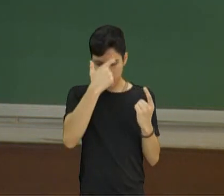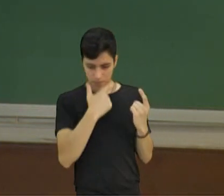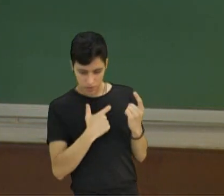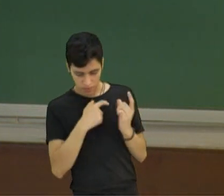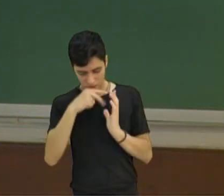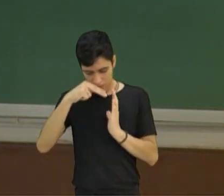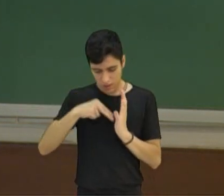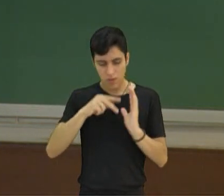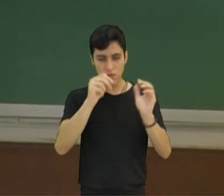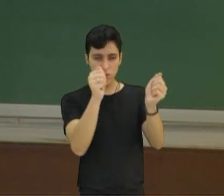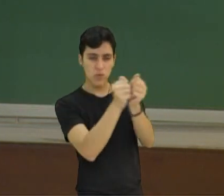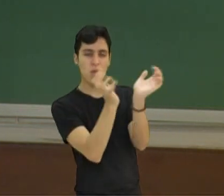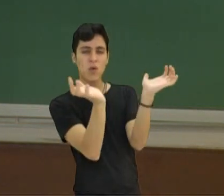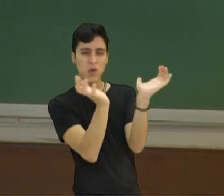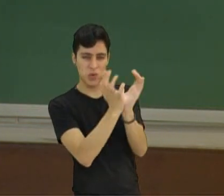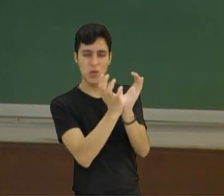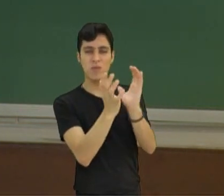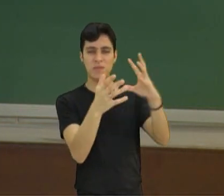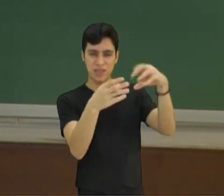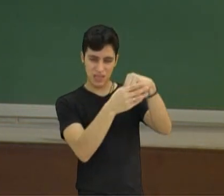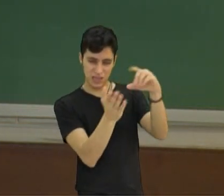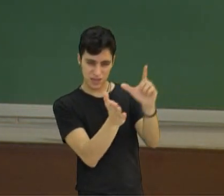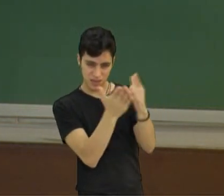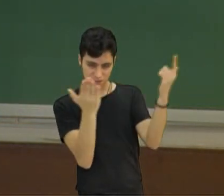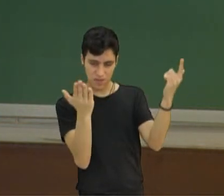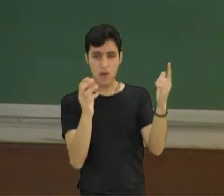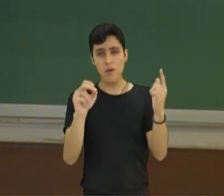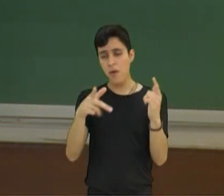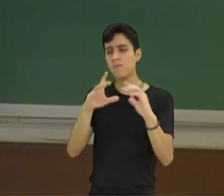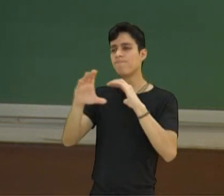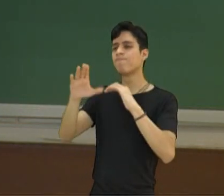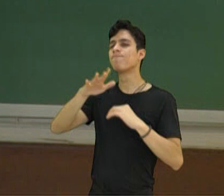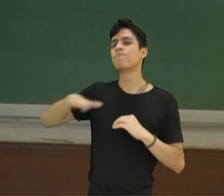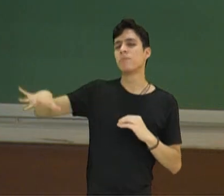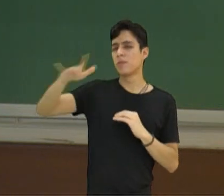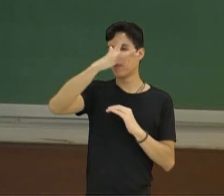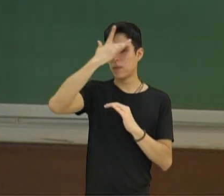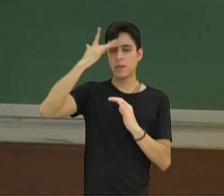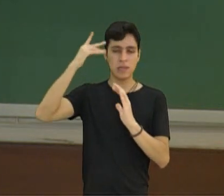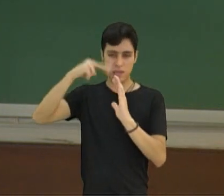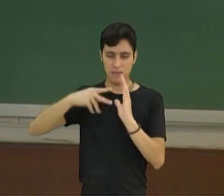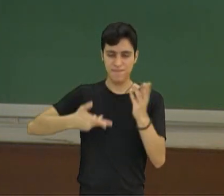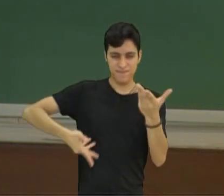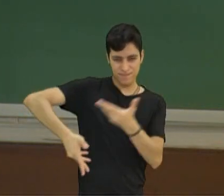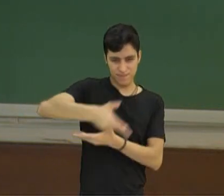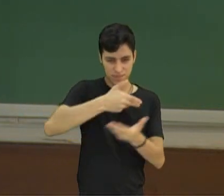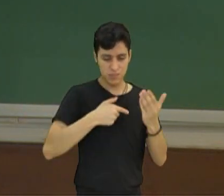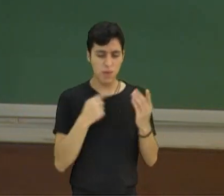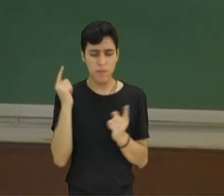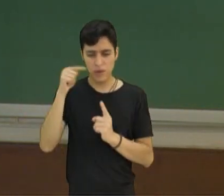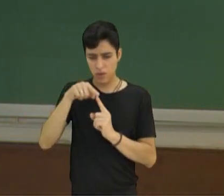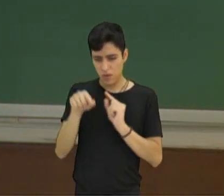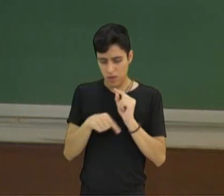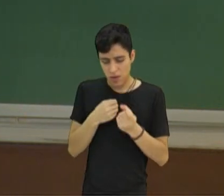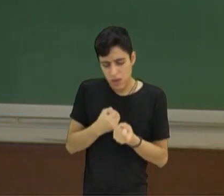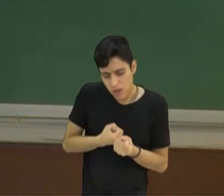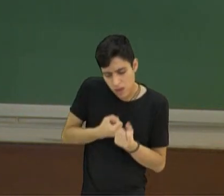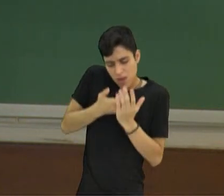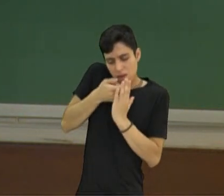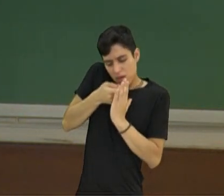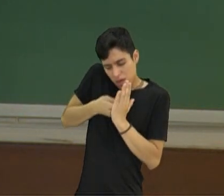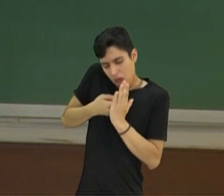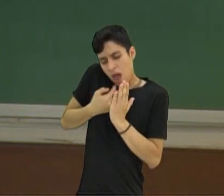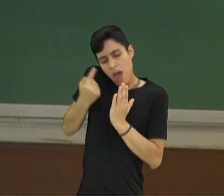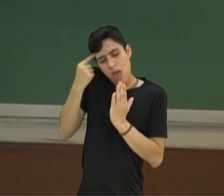de jornais e revistas ou entre leitores. Seu objetivo é possibilitar ao leitor expressar-se sobre